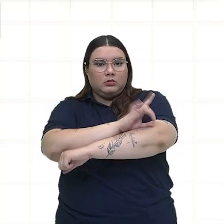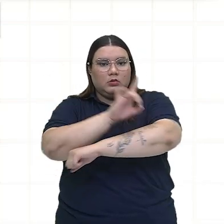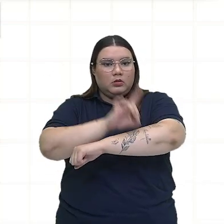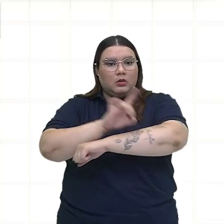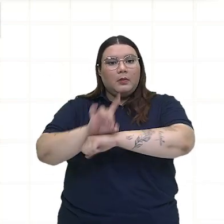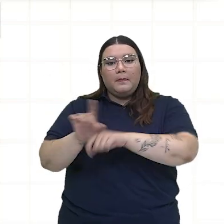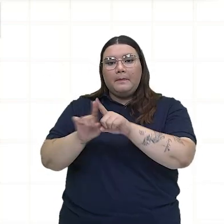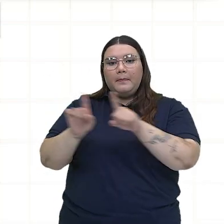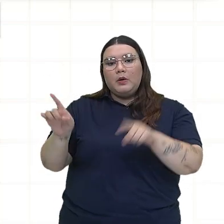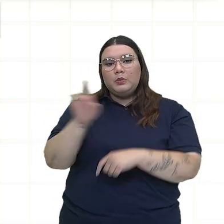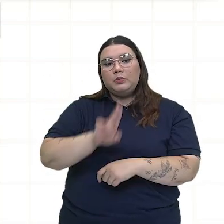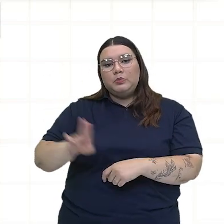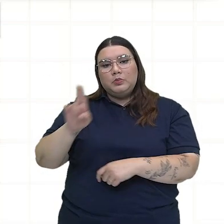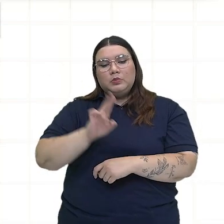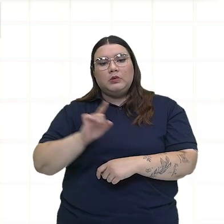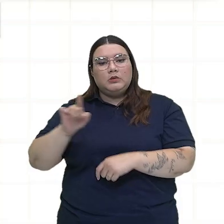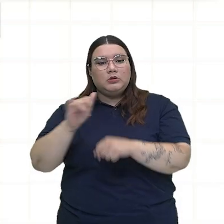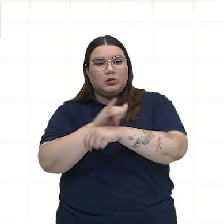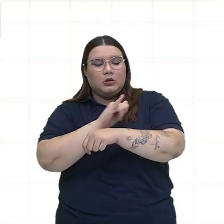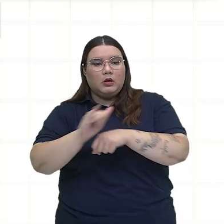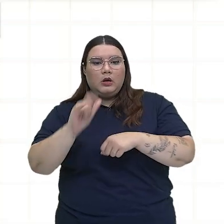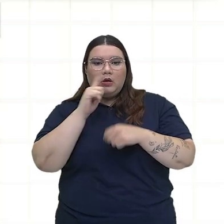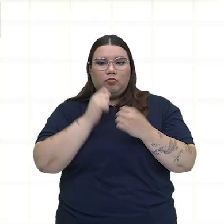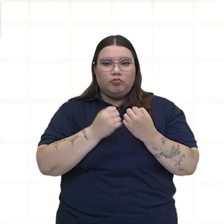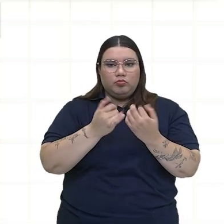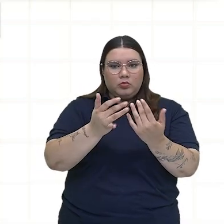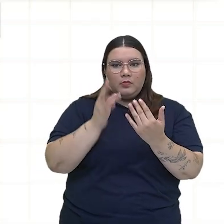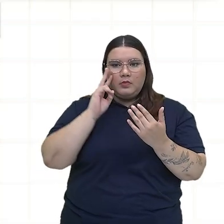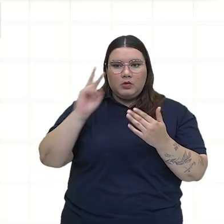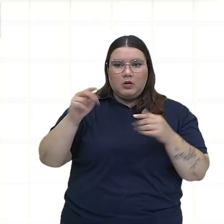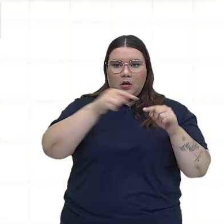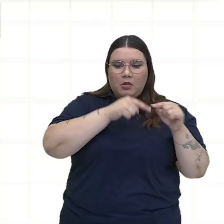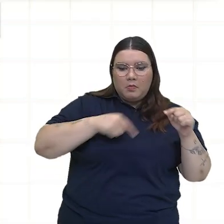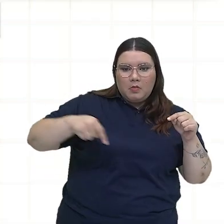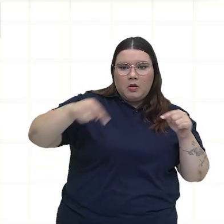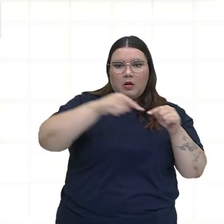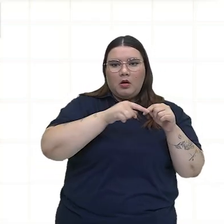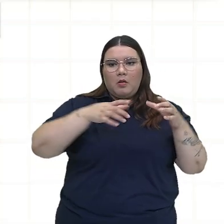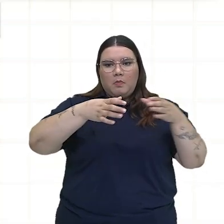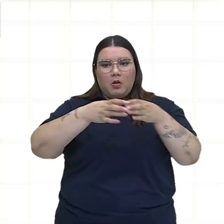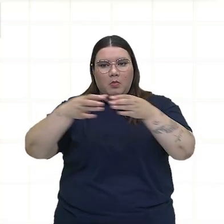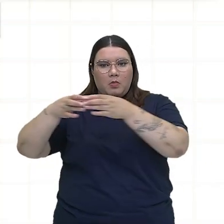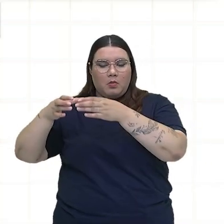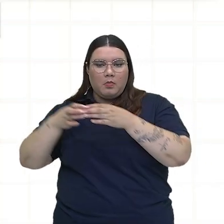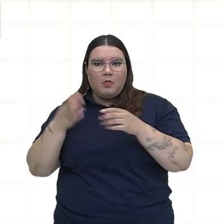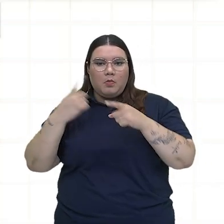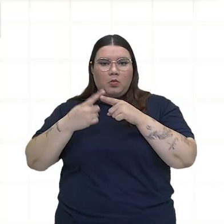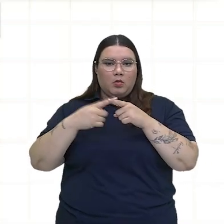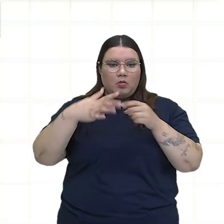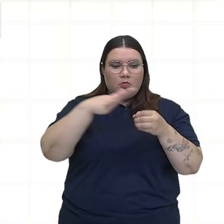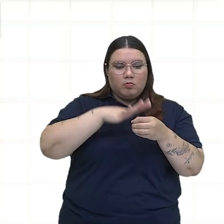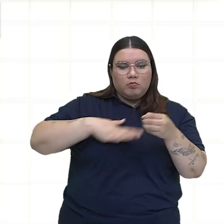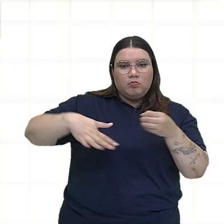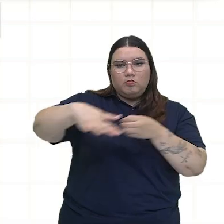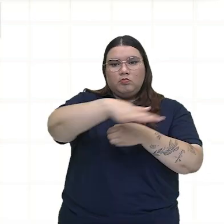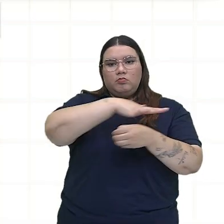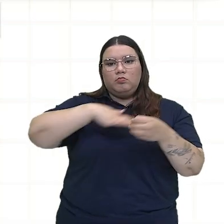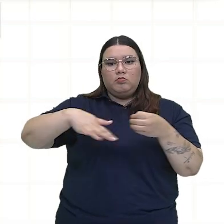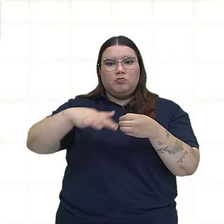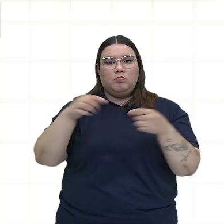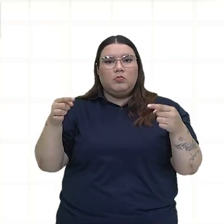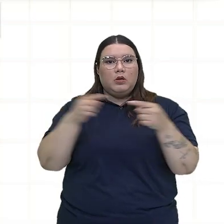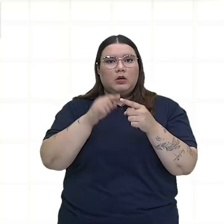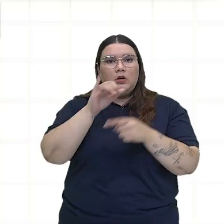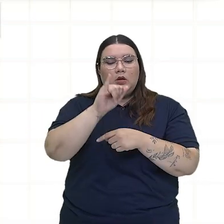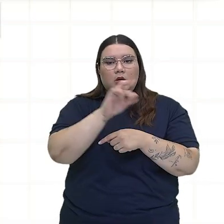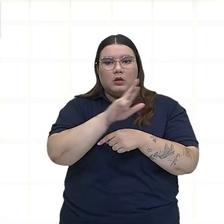à técnica da irrigação, e vocês estão vendo que elas circular essas imagens, porque no meio delas tem essa ideia